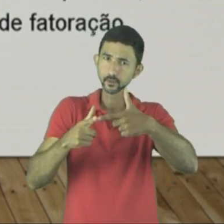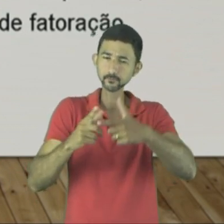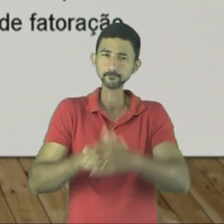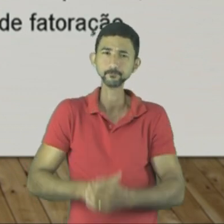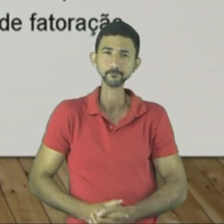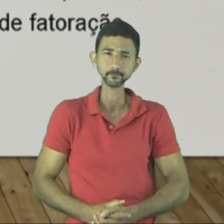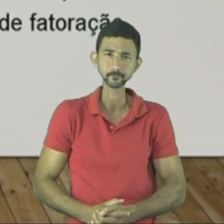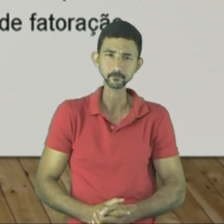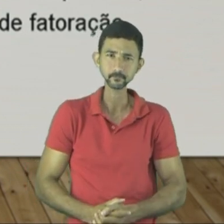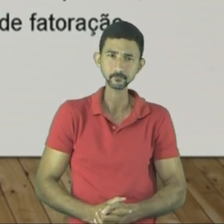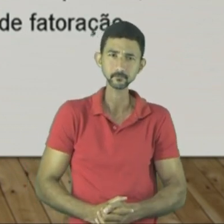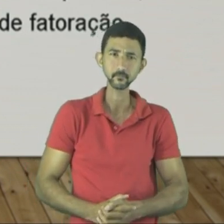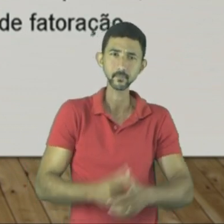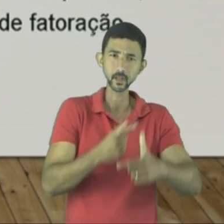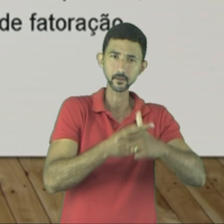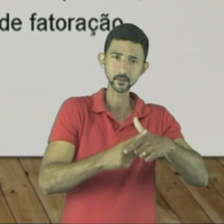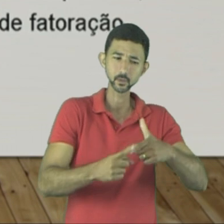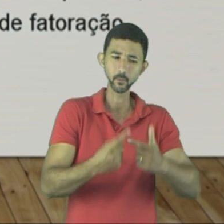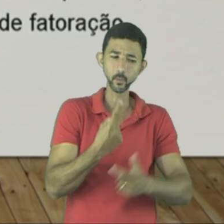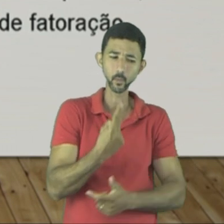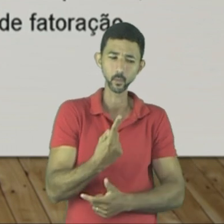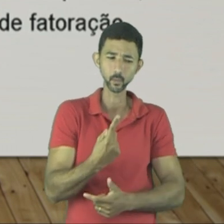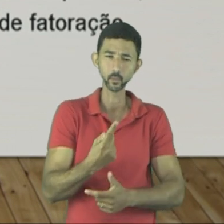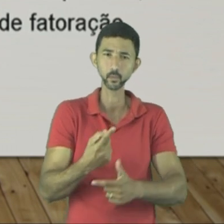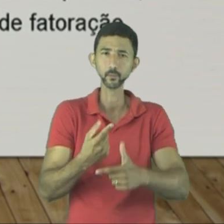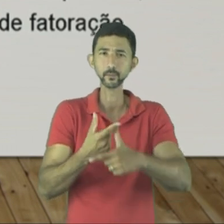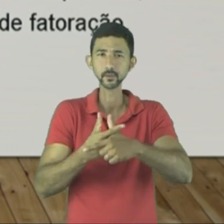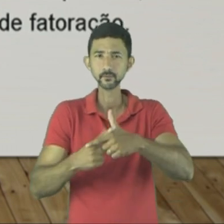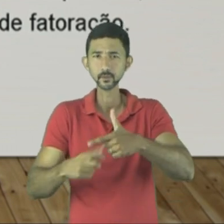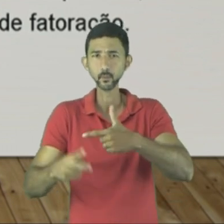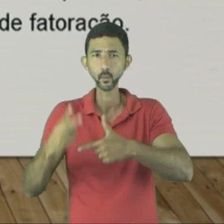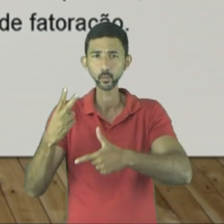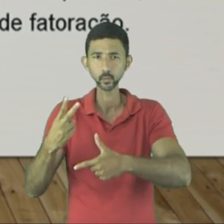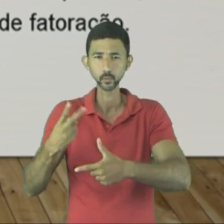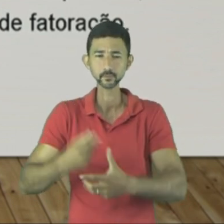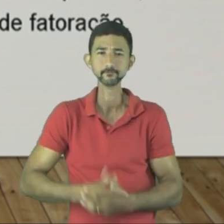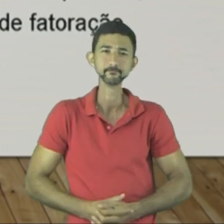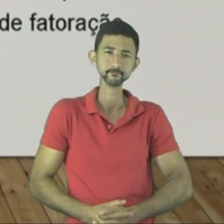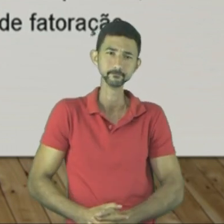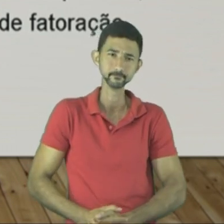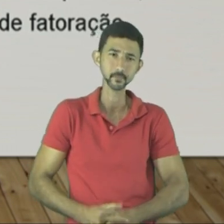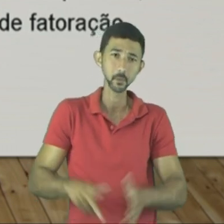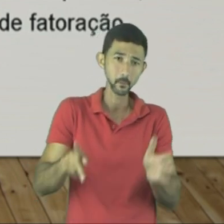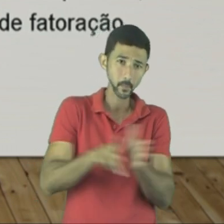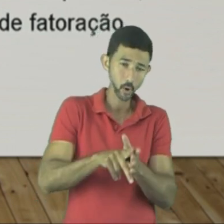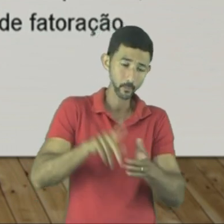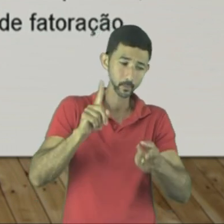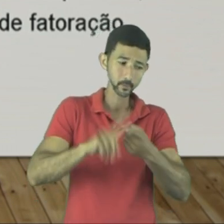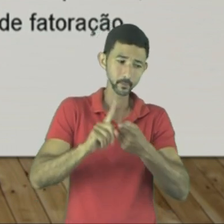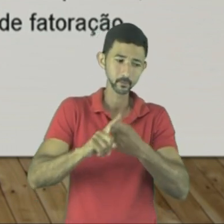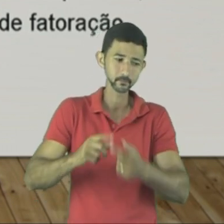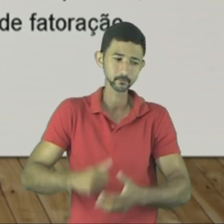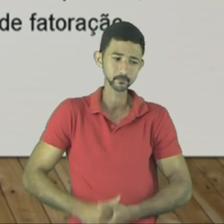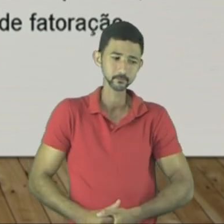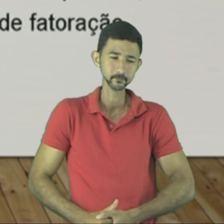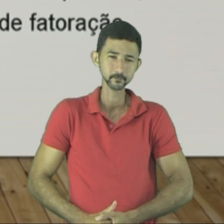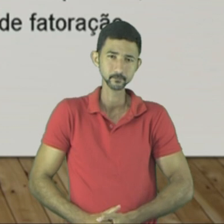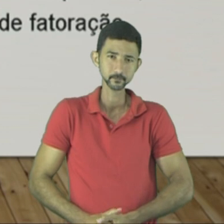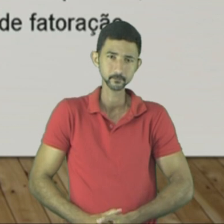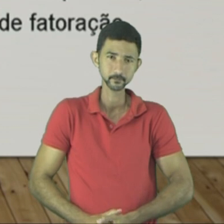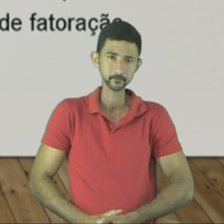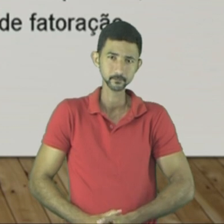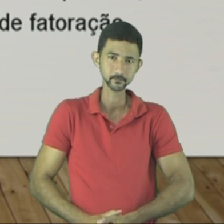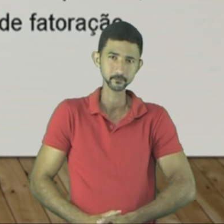são divisíveis por 1 e por ele mesmo, tá? Então é a primeira condição aí. E tem outra informação também, ó. O teorema fundamental